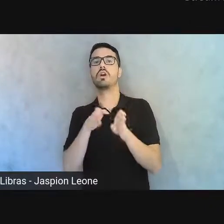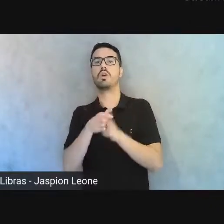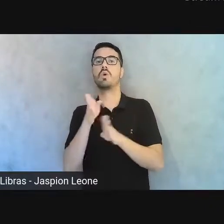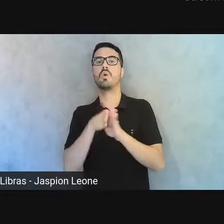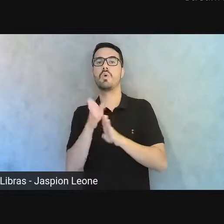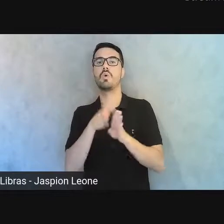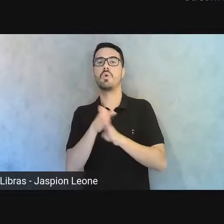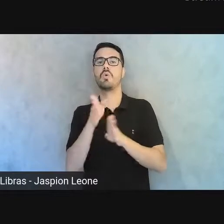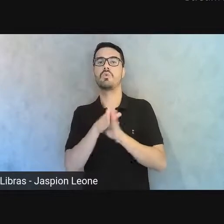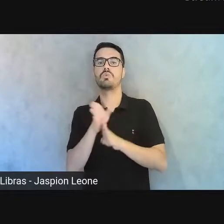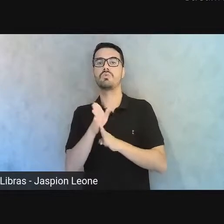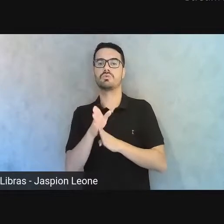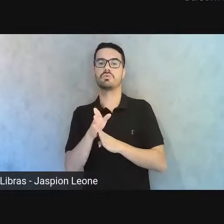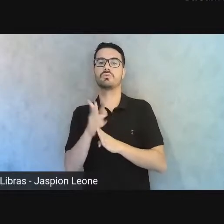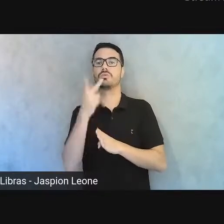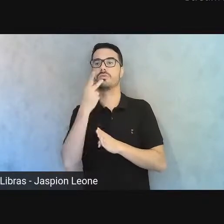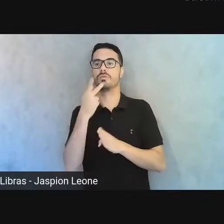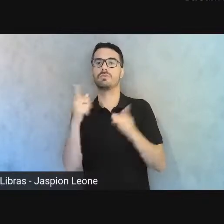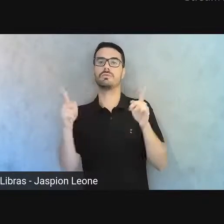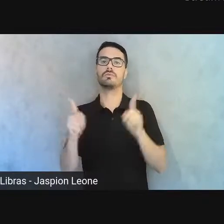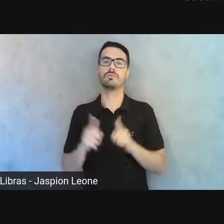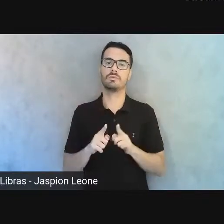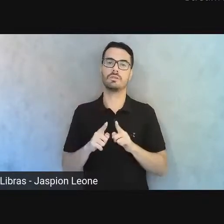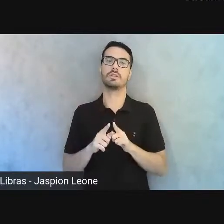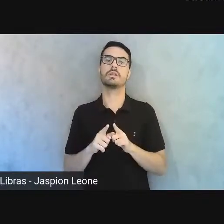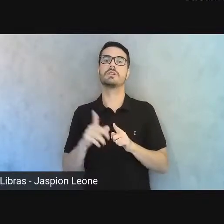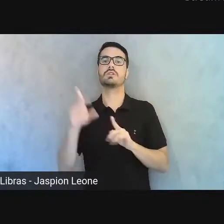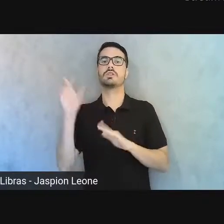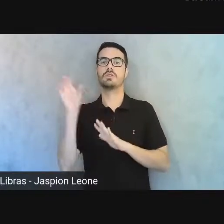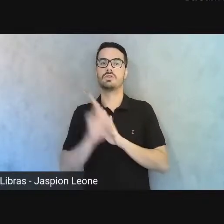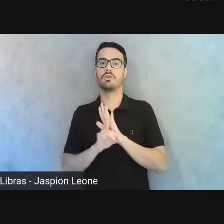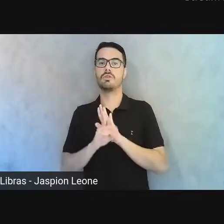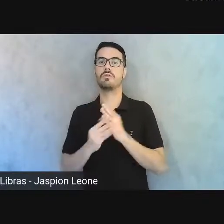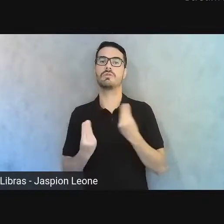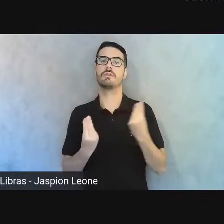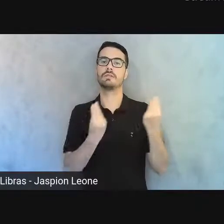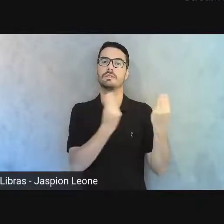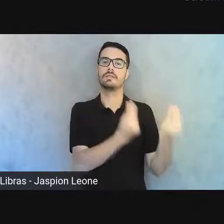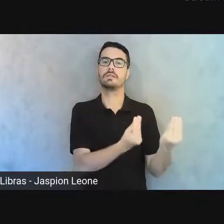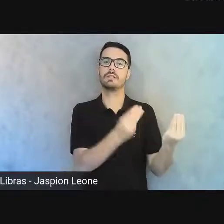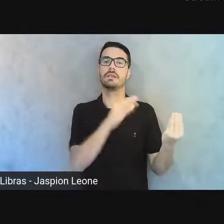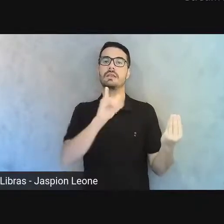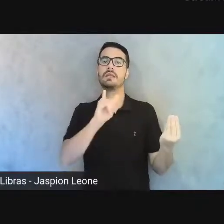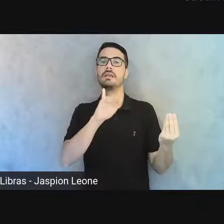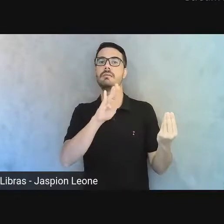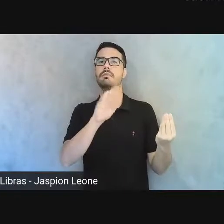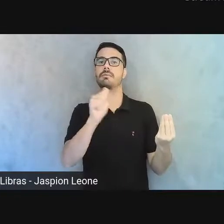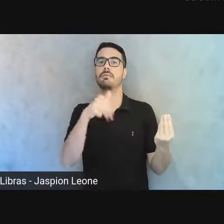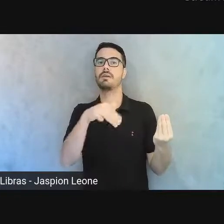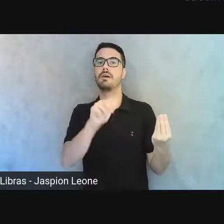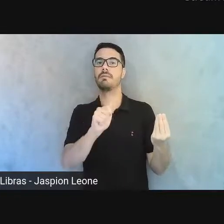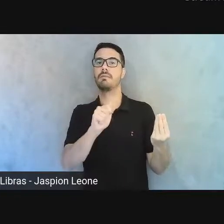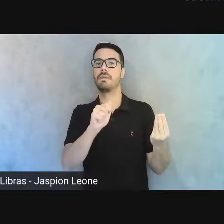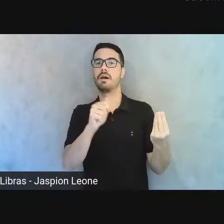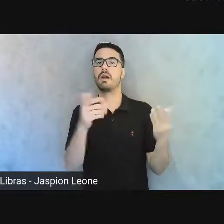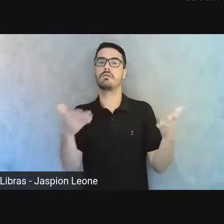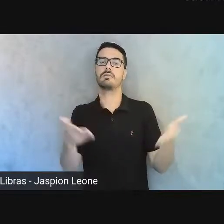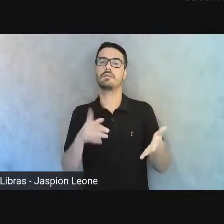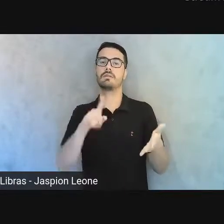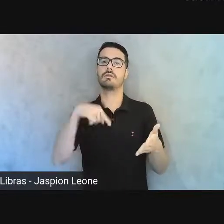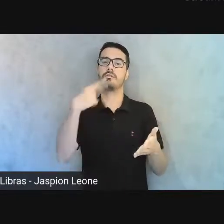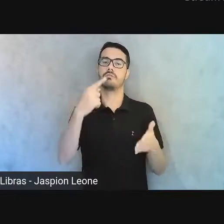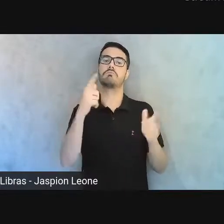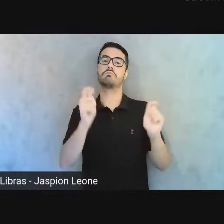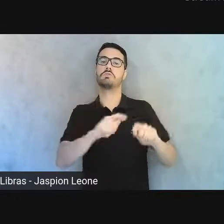eu passei um breve momento como diretora de licenciamento do IBAMA. Eu fui cedida para o IBAMA para atuar na diretoria, então tive a oportunidade de